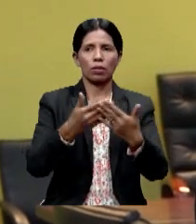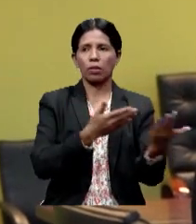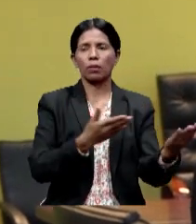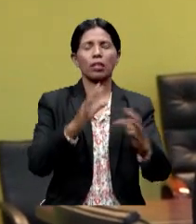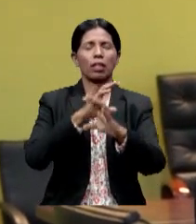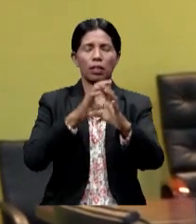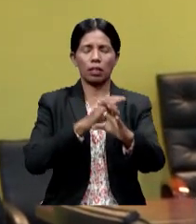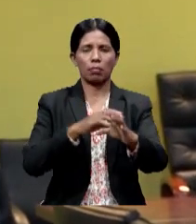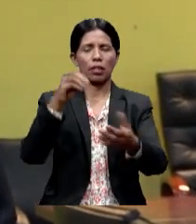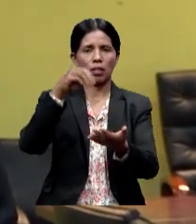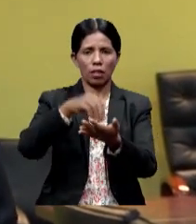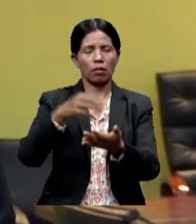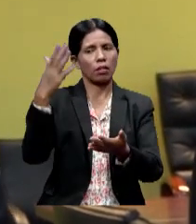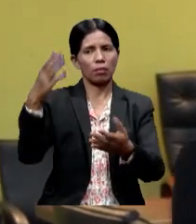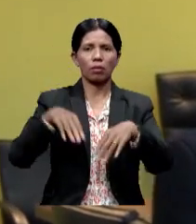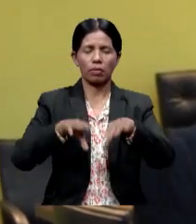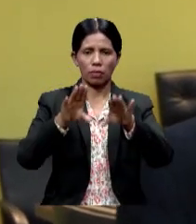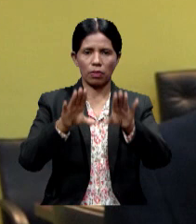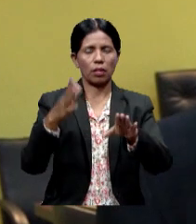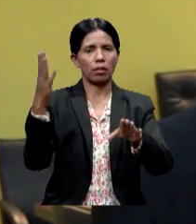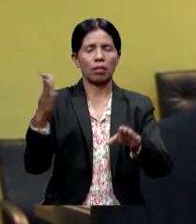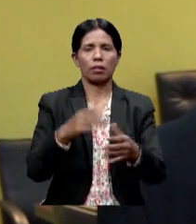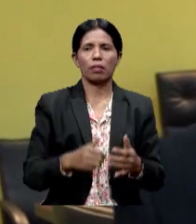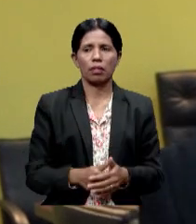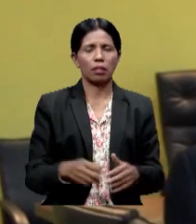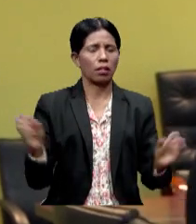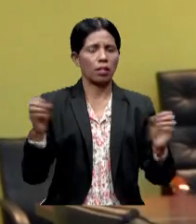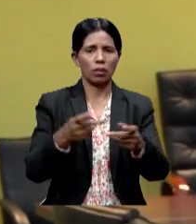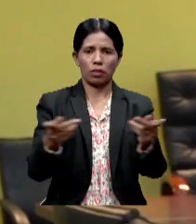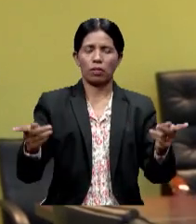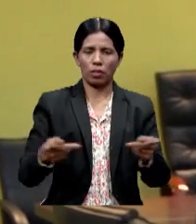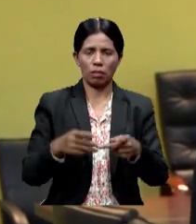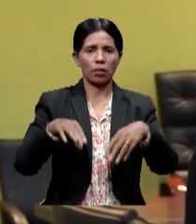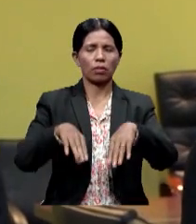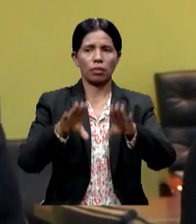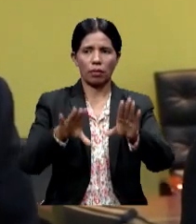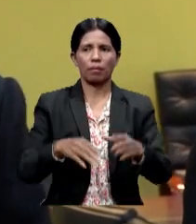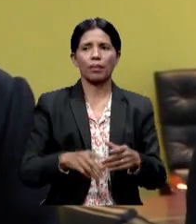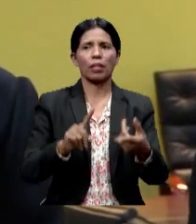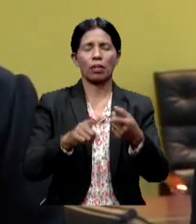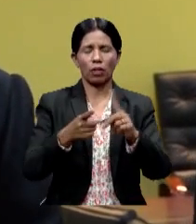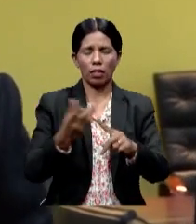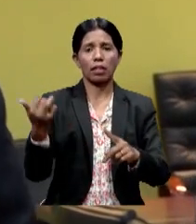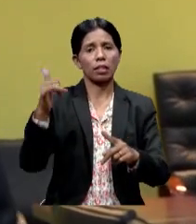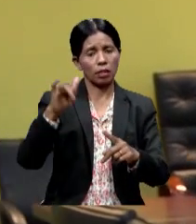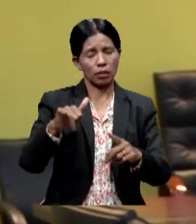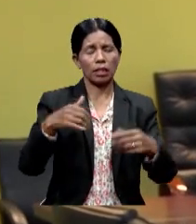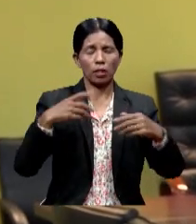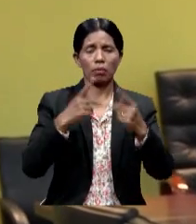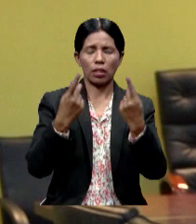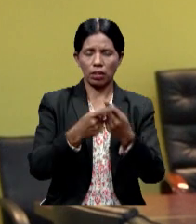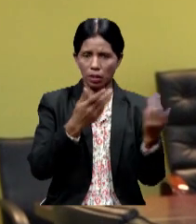nuba perfang ka dijual ya dalam ne la osfatin per dijual maluk serbe maki ya kereta kumpanya serbe mata ma